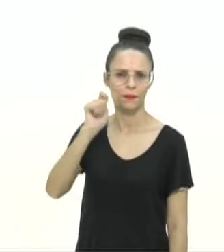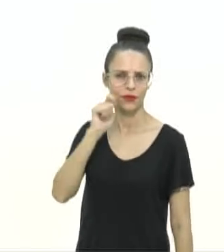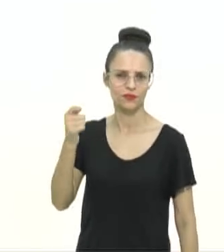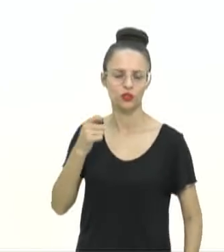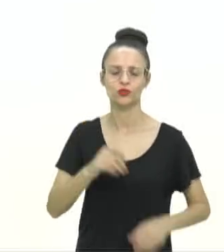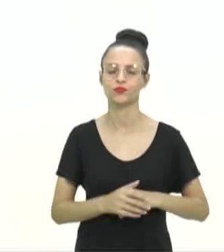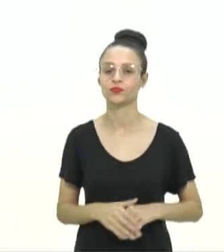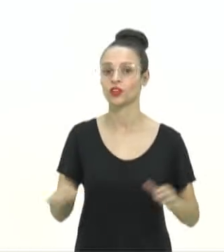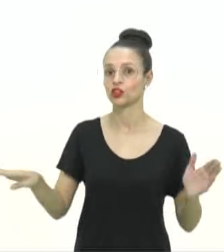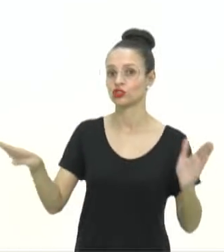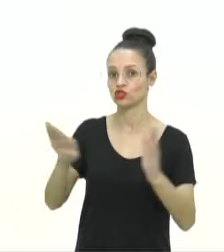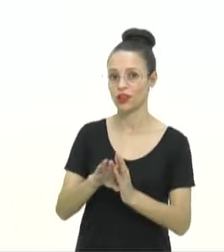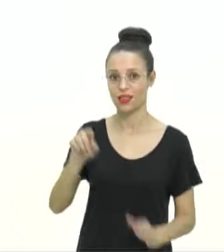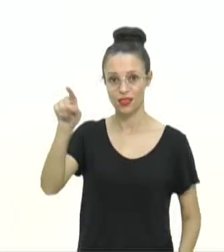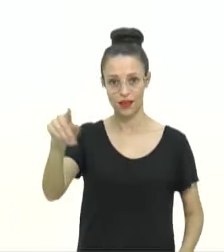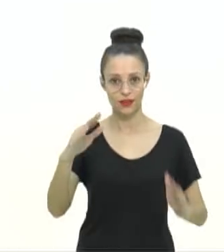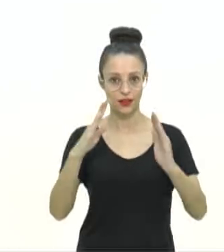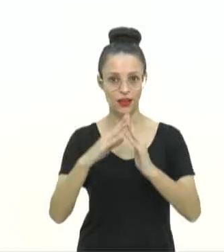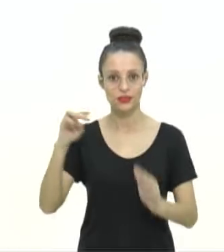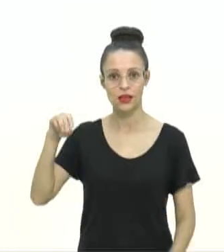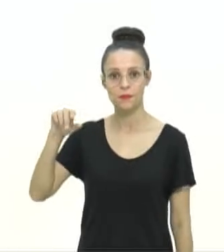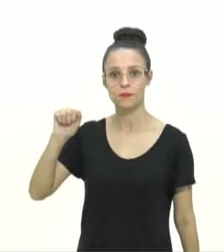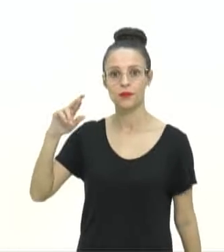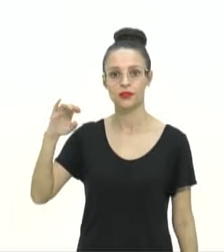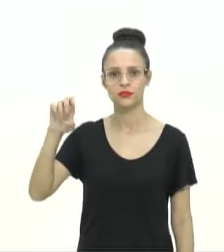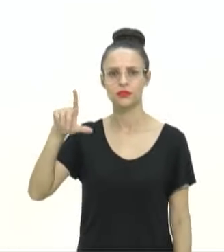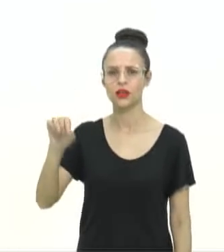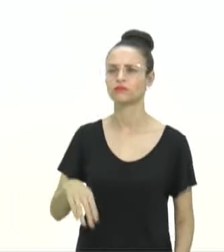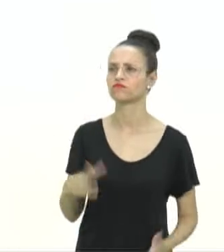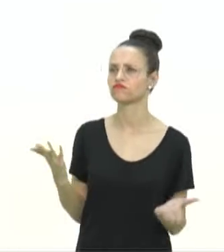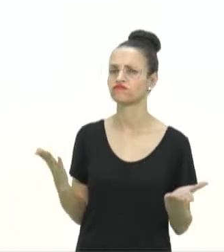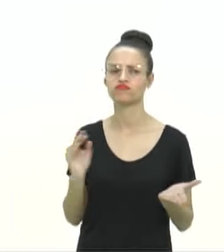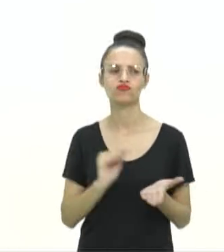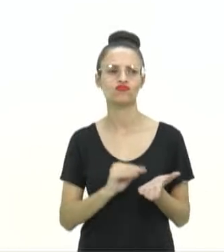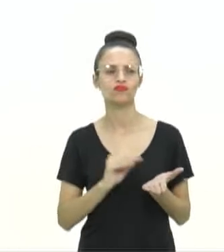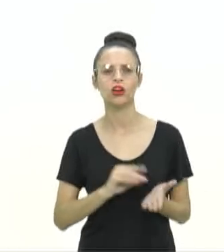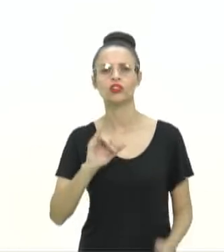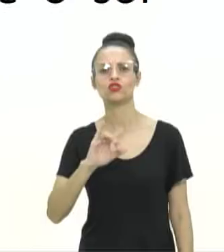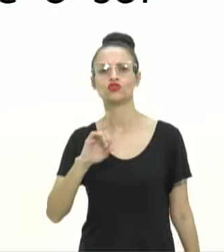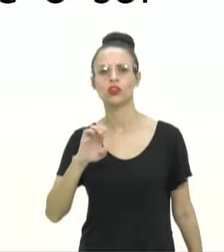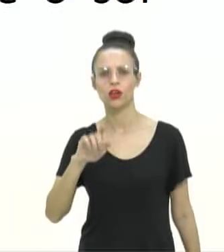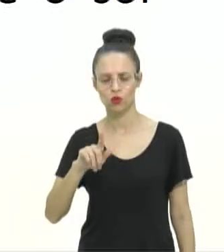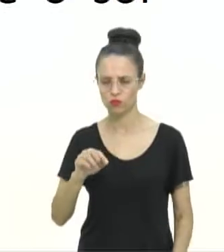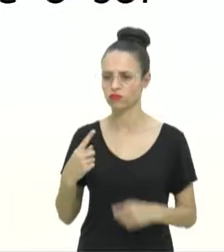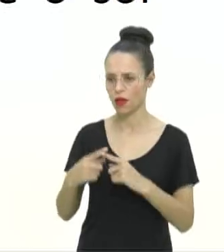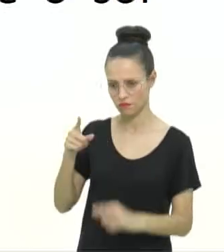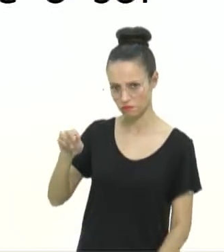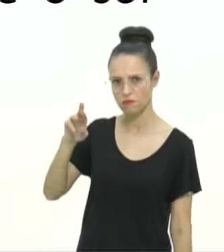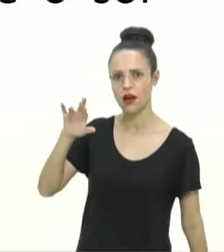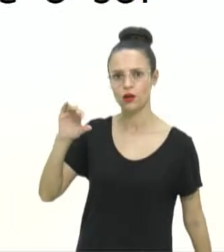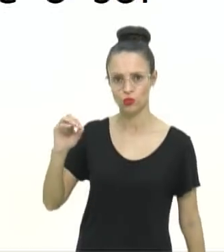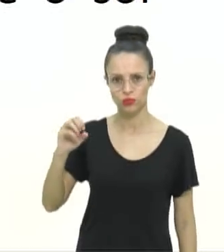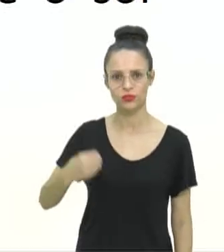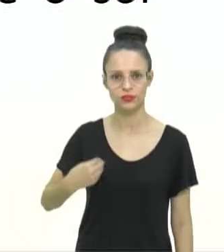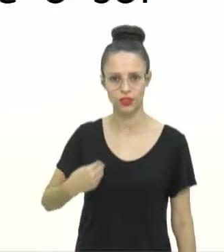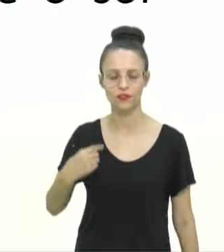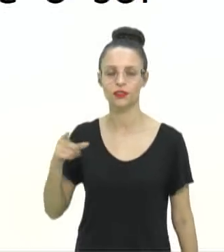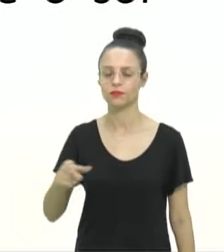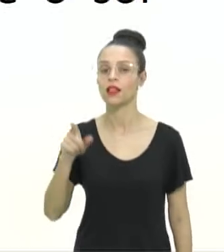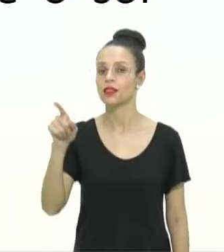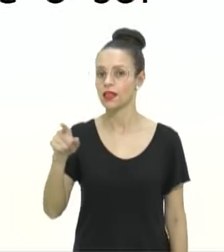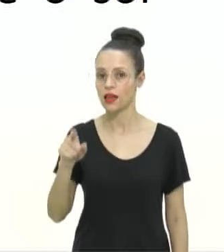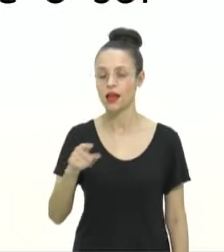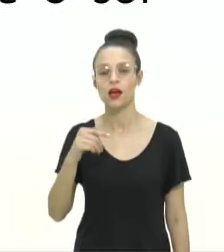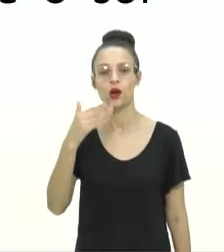Quando cheguei na casa do Marcelo, percebi que só faltava o Diego, pois o Marcos lá estava. Na casa dele, comi um